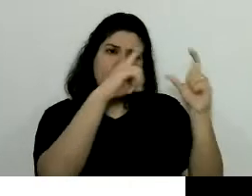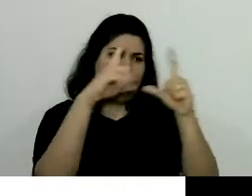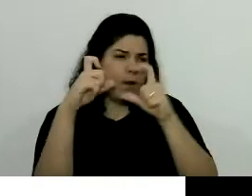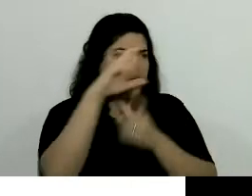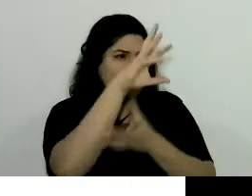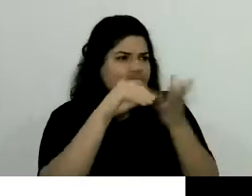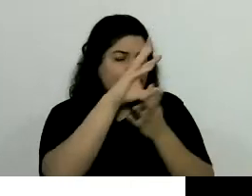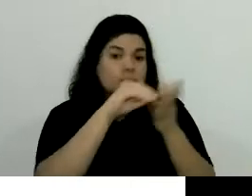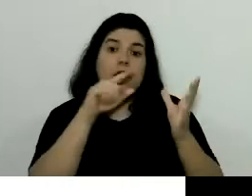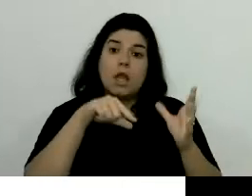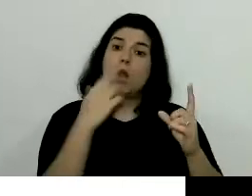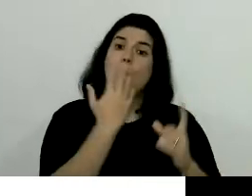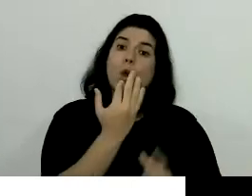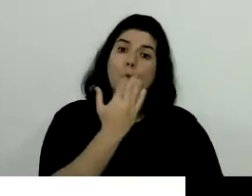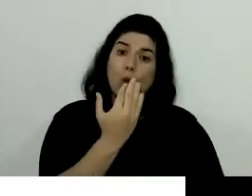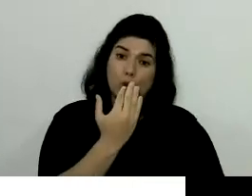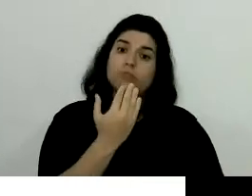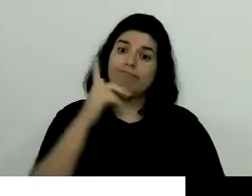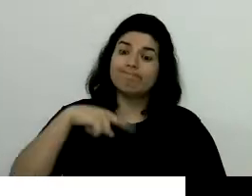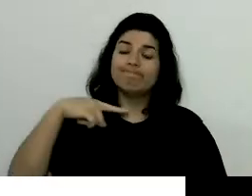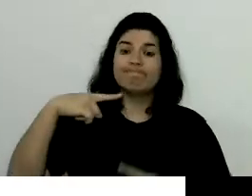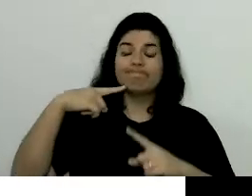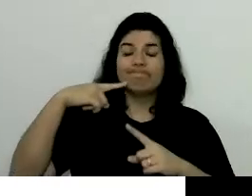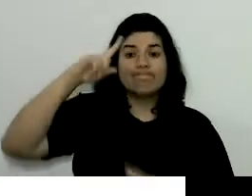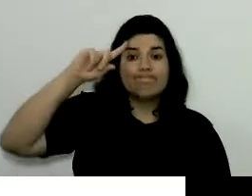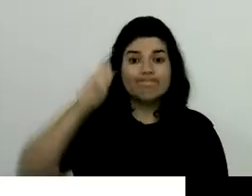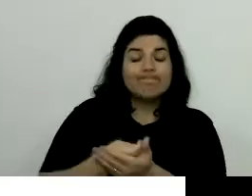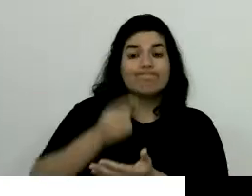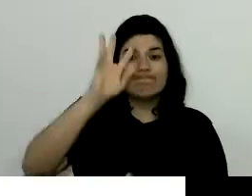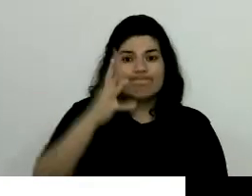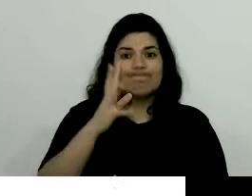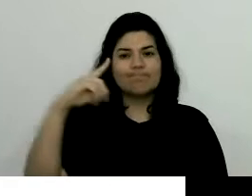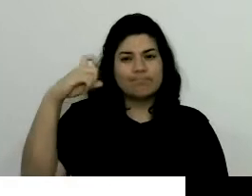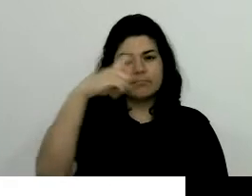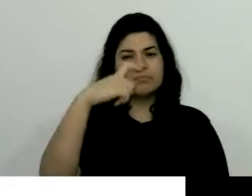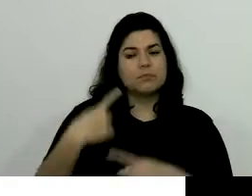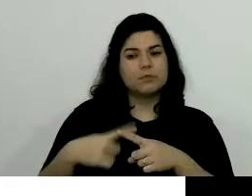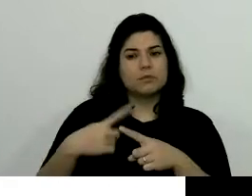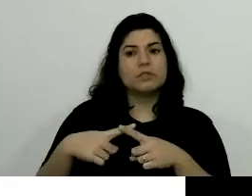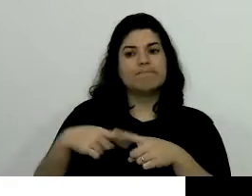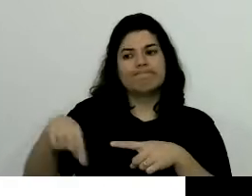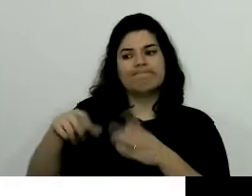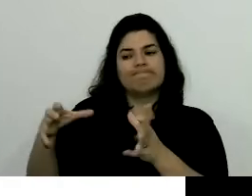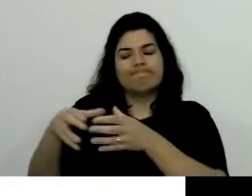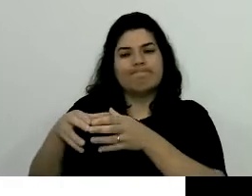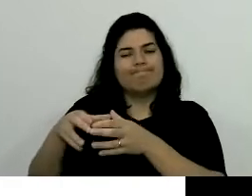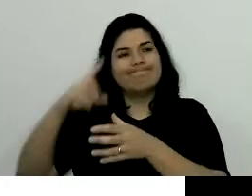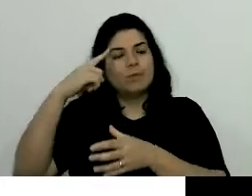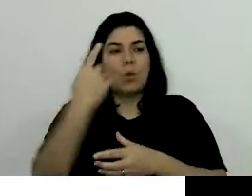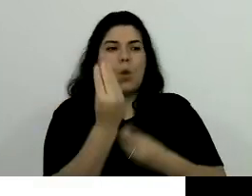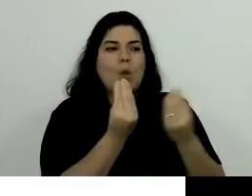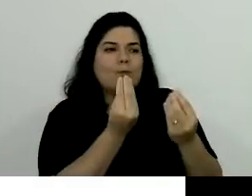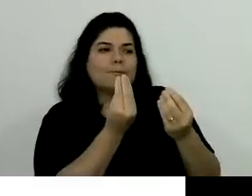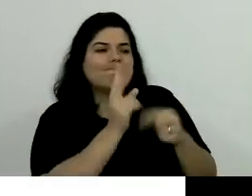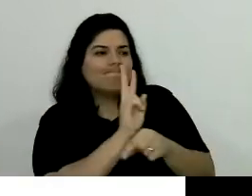cromos coloridos, isso foi uma decisão difícil, que nós tomamos em conjunto, mas a ideia era que nós pudéssemos preservar essa